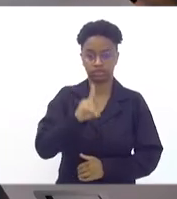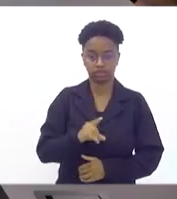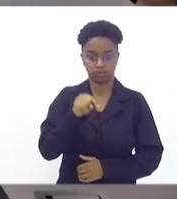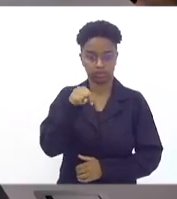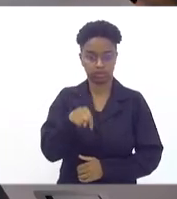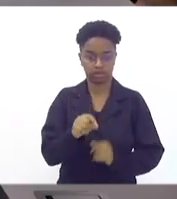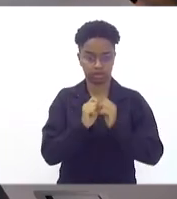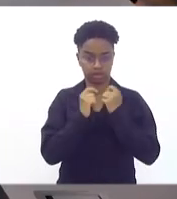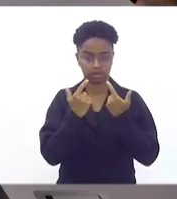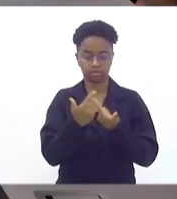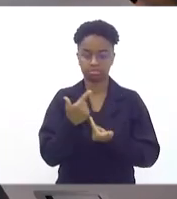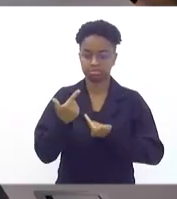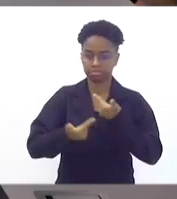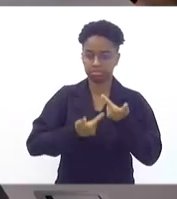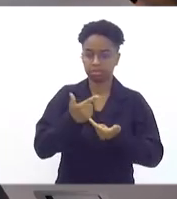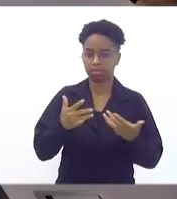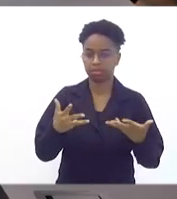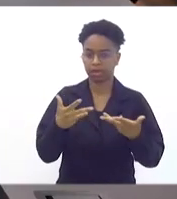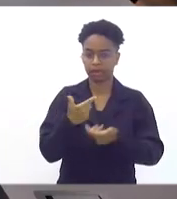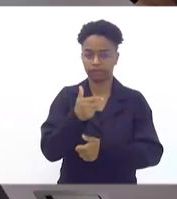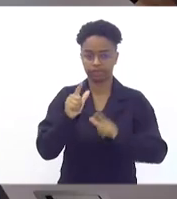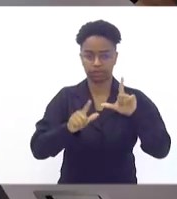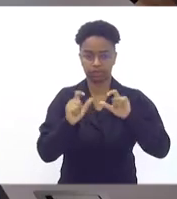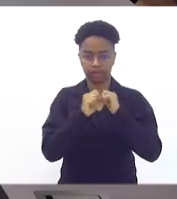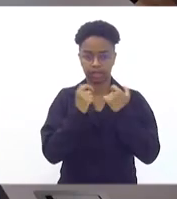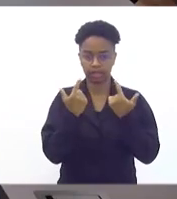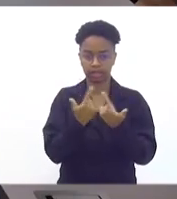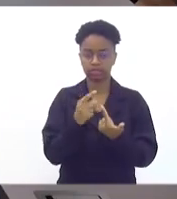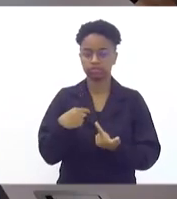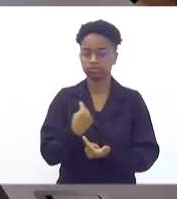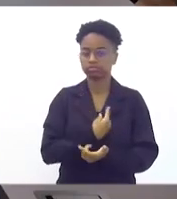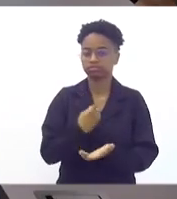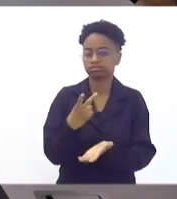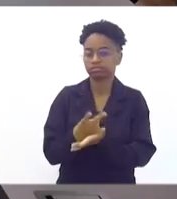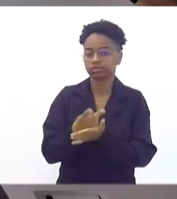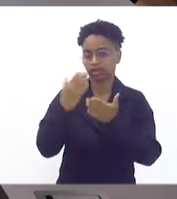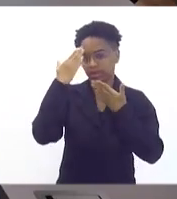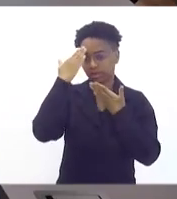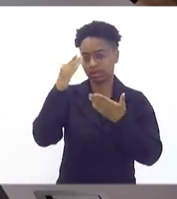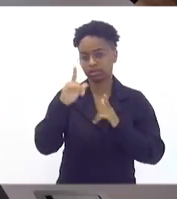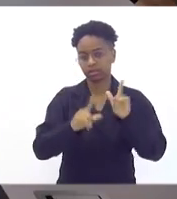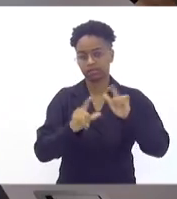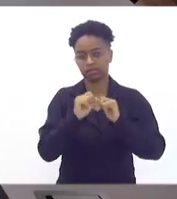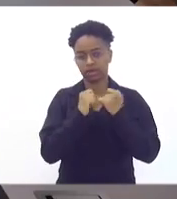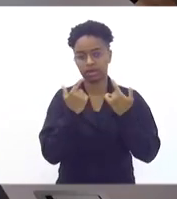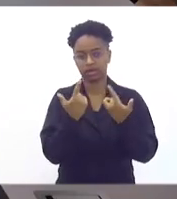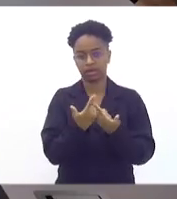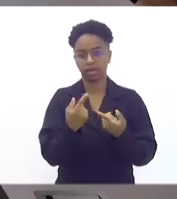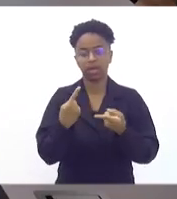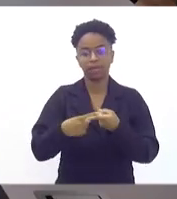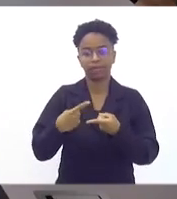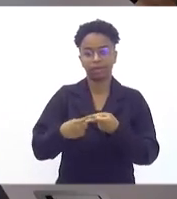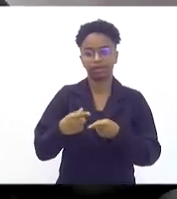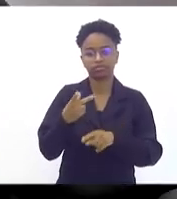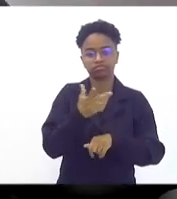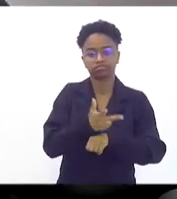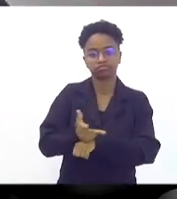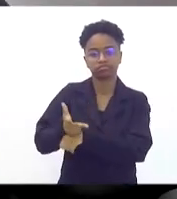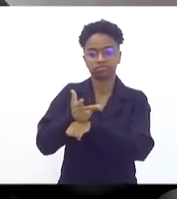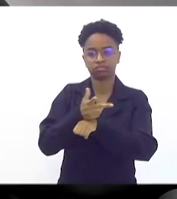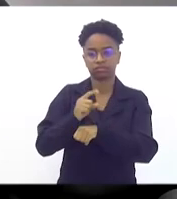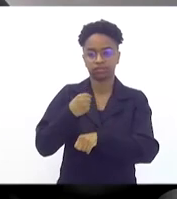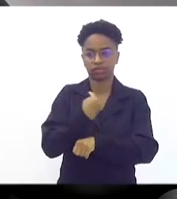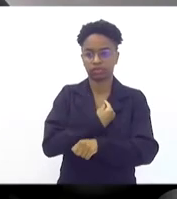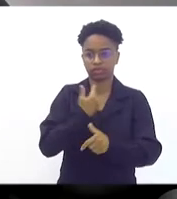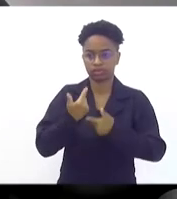faz um grande trabalho da TV Alerta a gente sempre tem agradecido aí a TV alerj na cobertura dos nossos